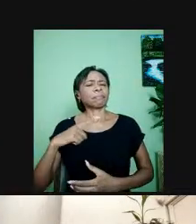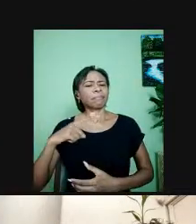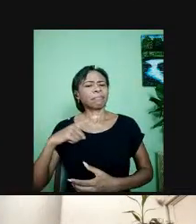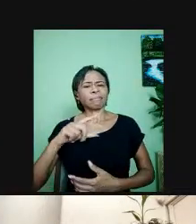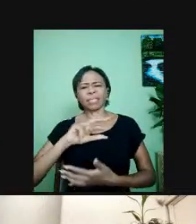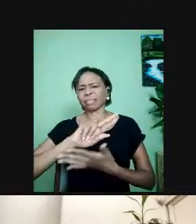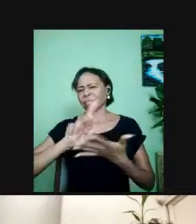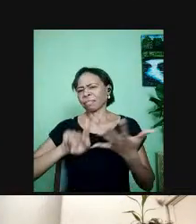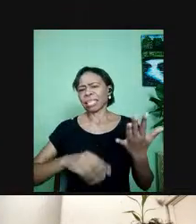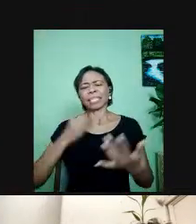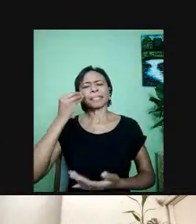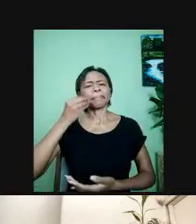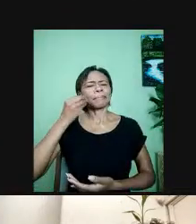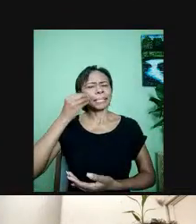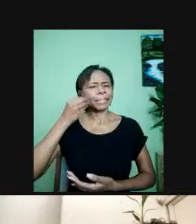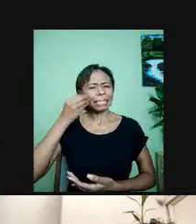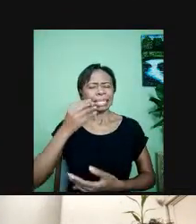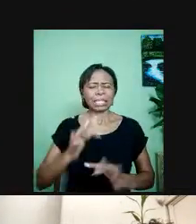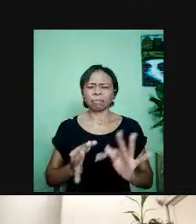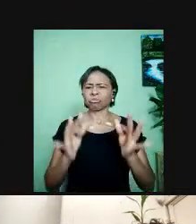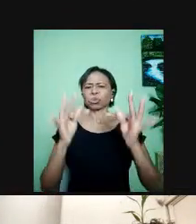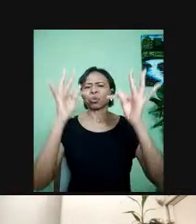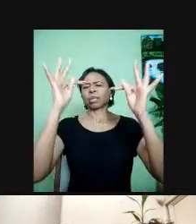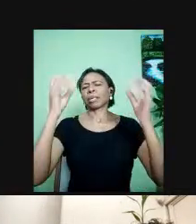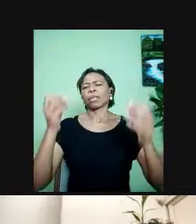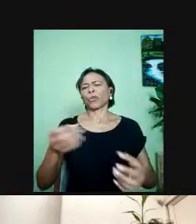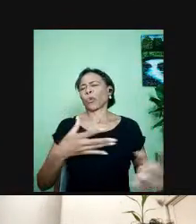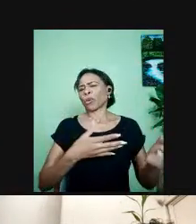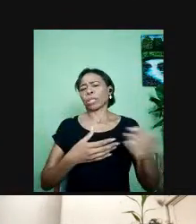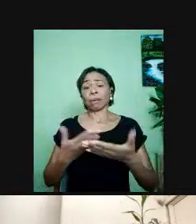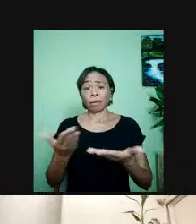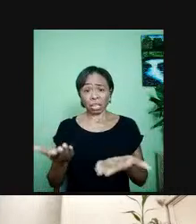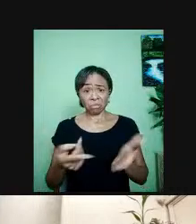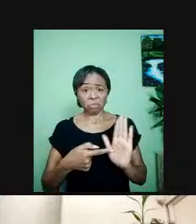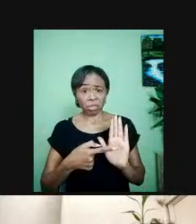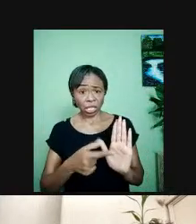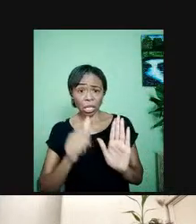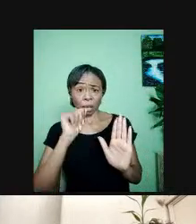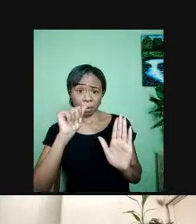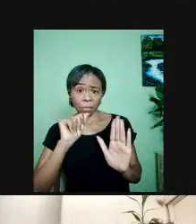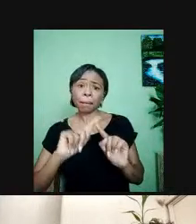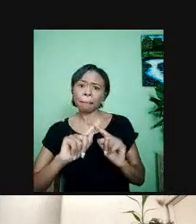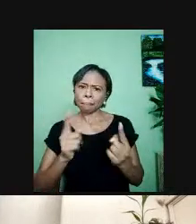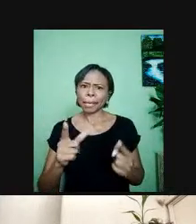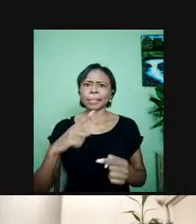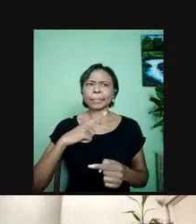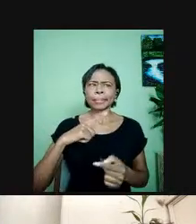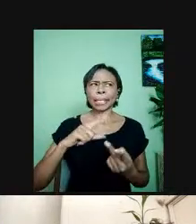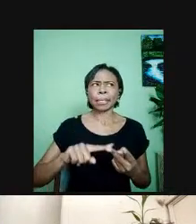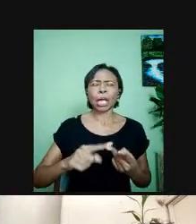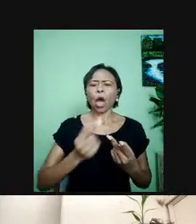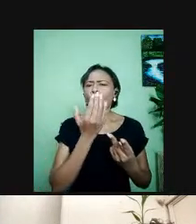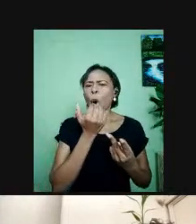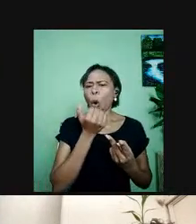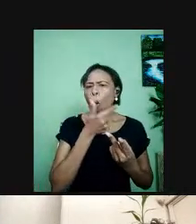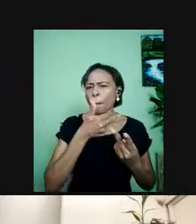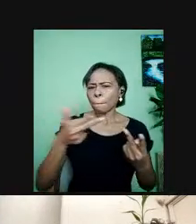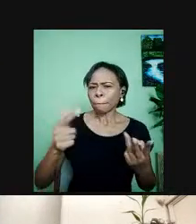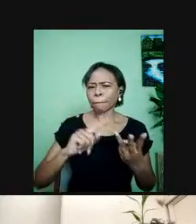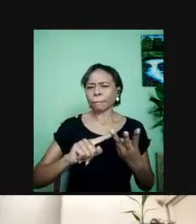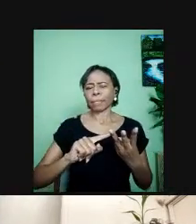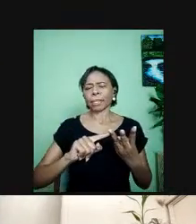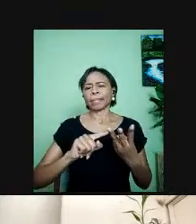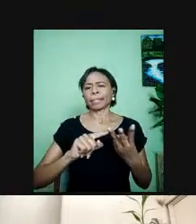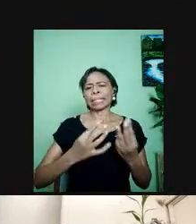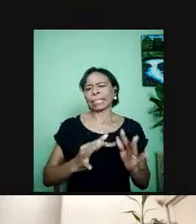tecnologia diversas em diversas áreas. Eu trouxe aqui numa bebida específica, mas a gente teve em comida, a gente teve tecnologia em tecido